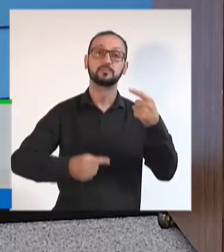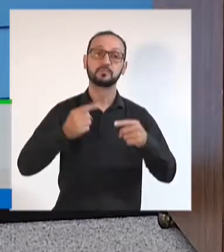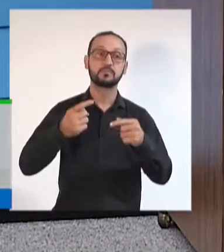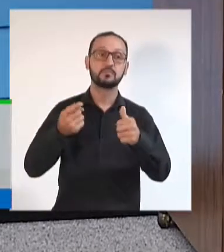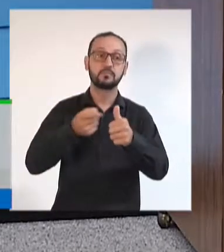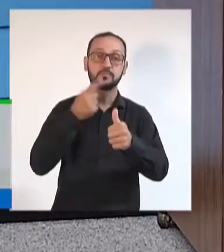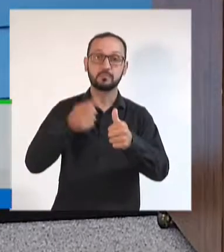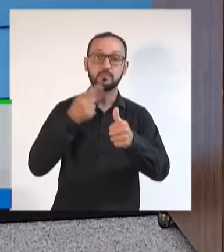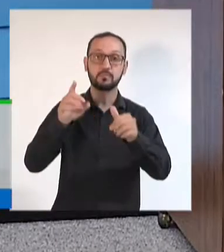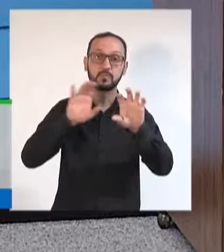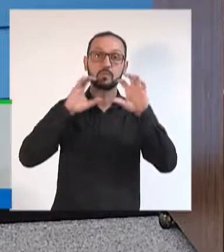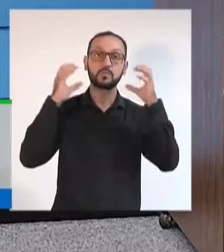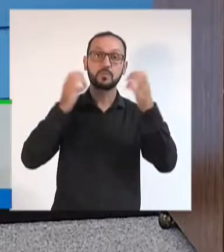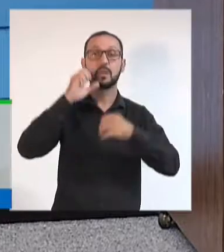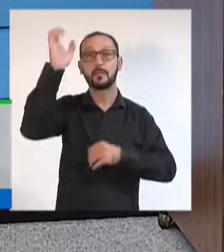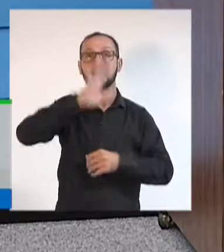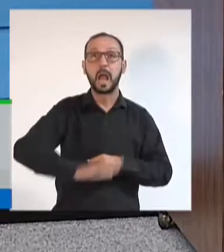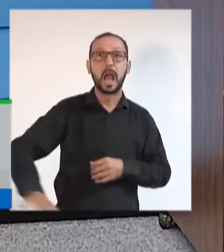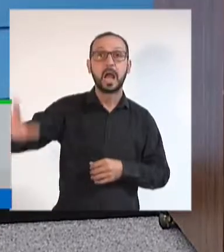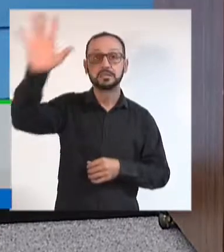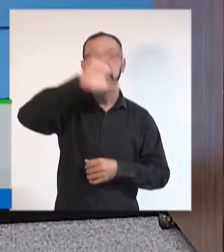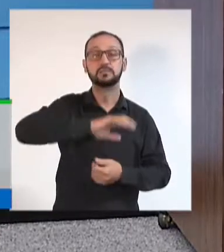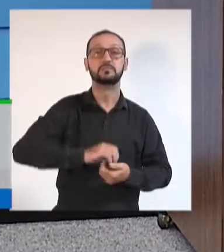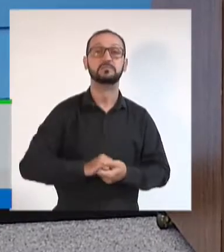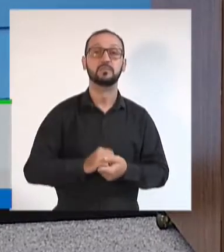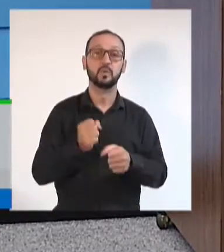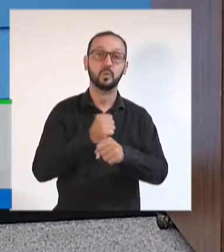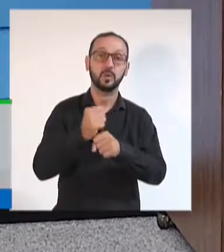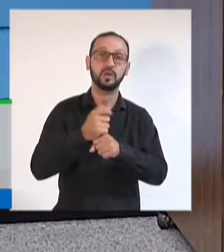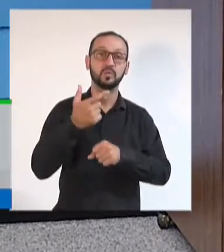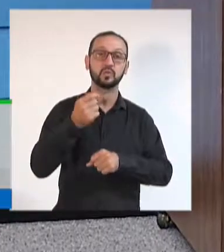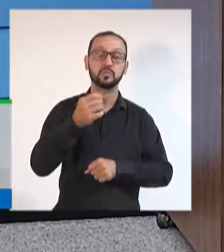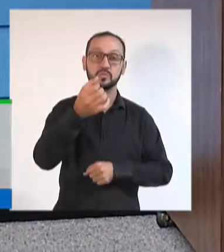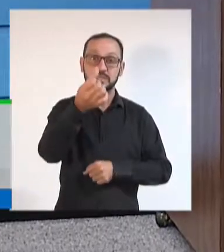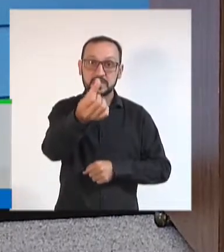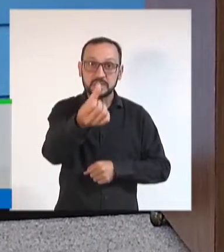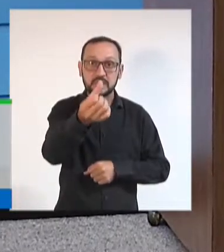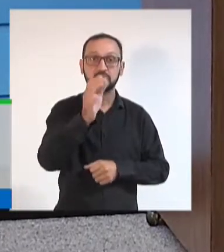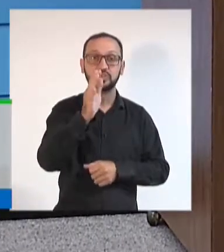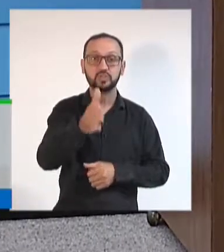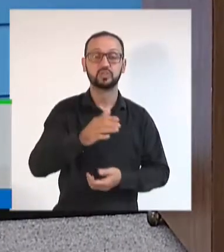a primeira Conferência Nacional, 2006.